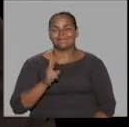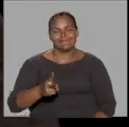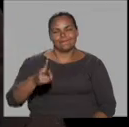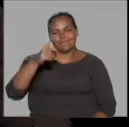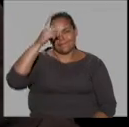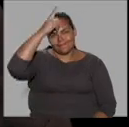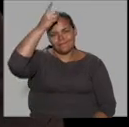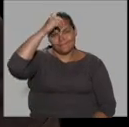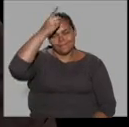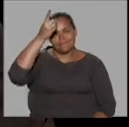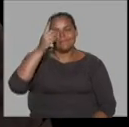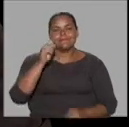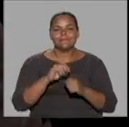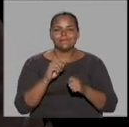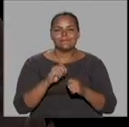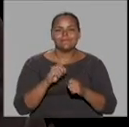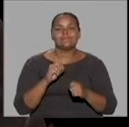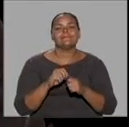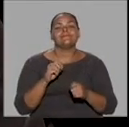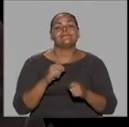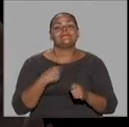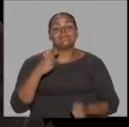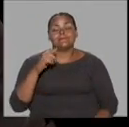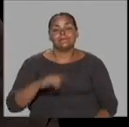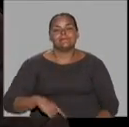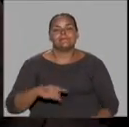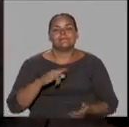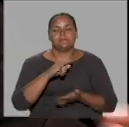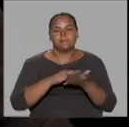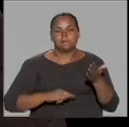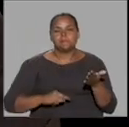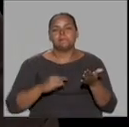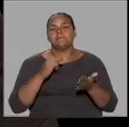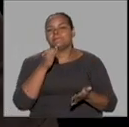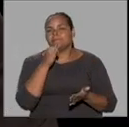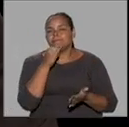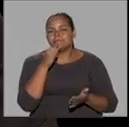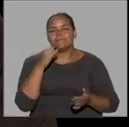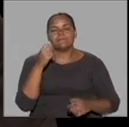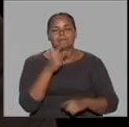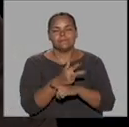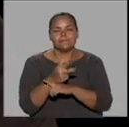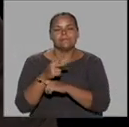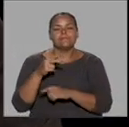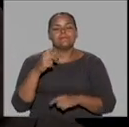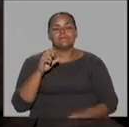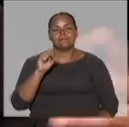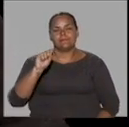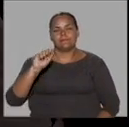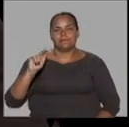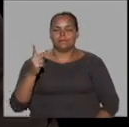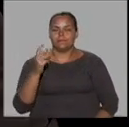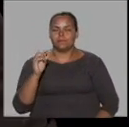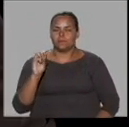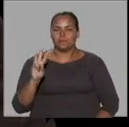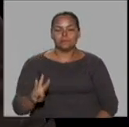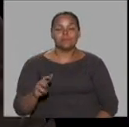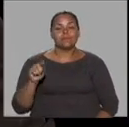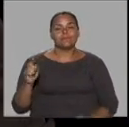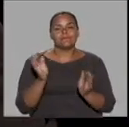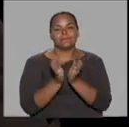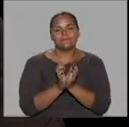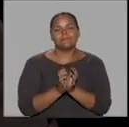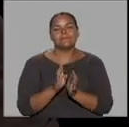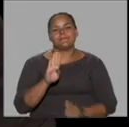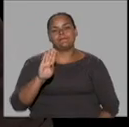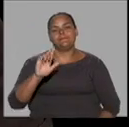sempre tive a ideia de fazer um documentário sobre o movimento Black Rio, até mesmo de fazer um show da banda Black Rio